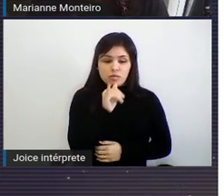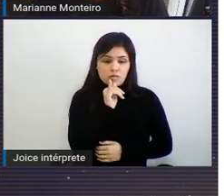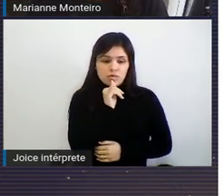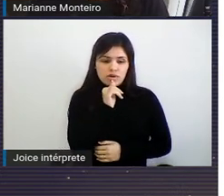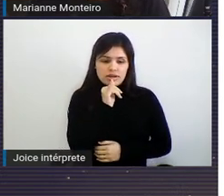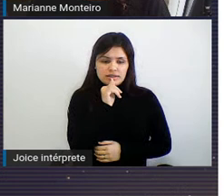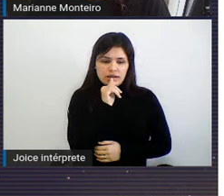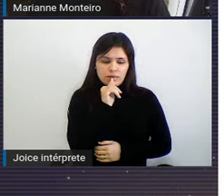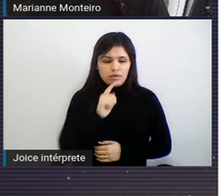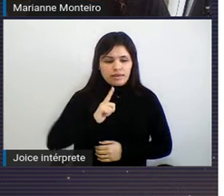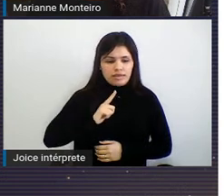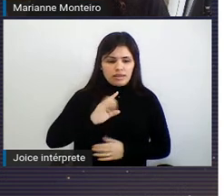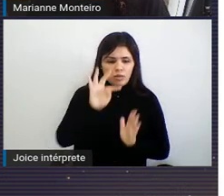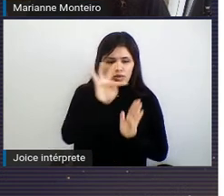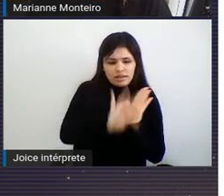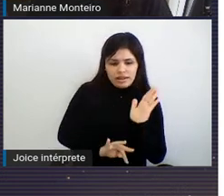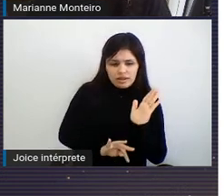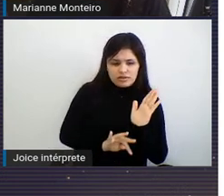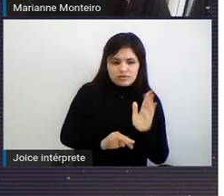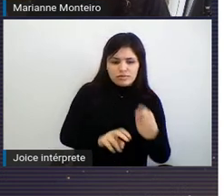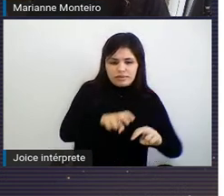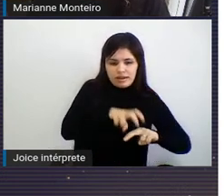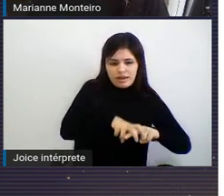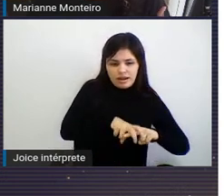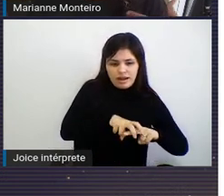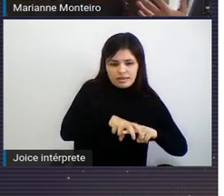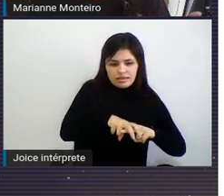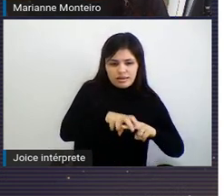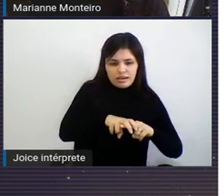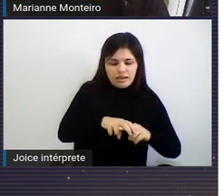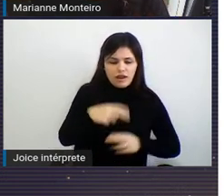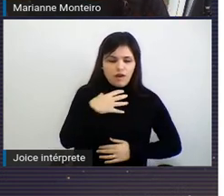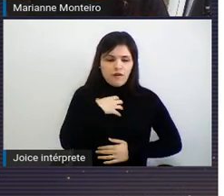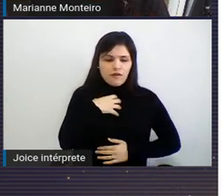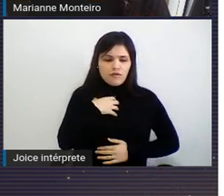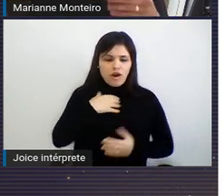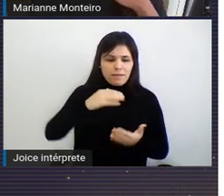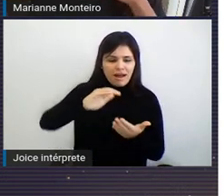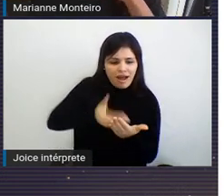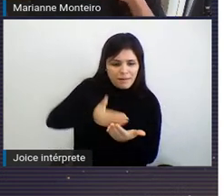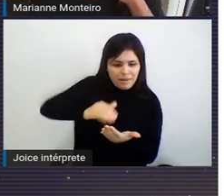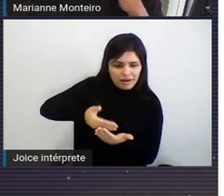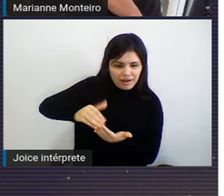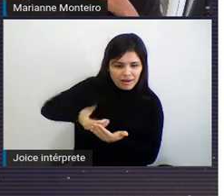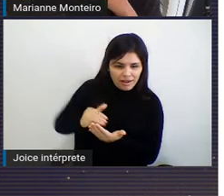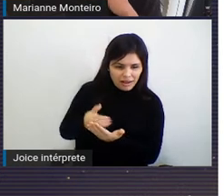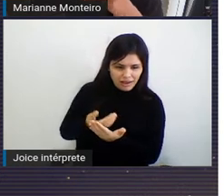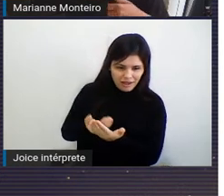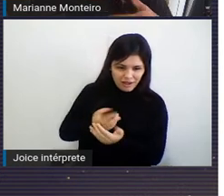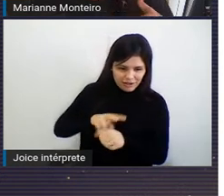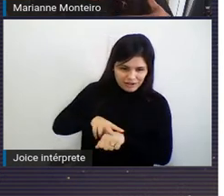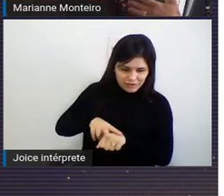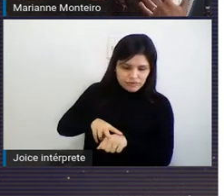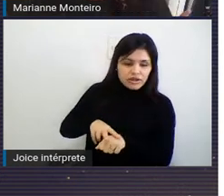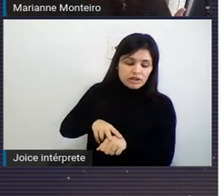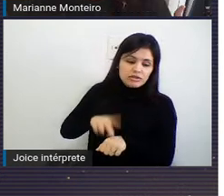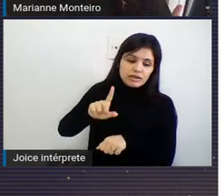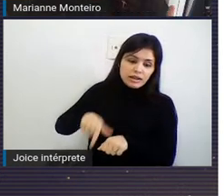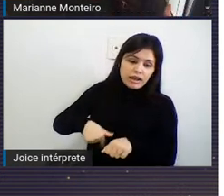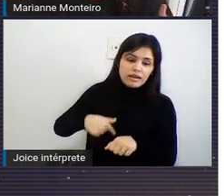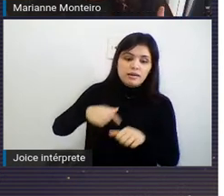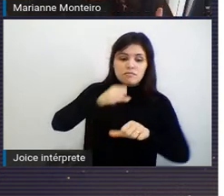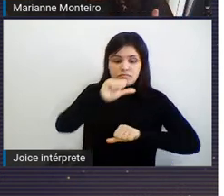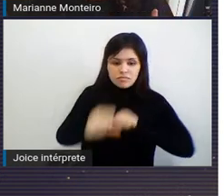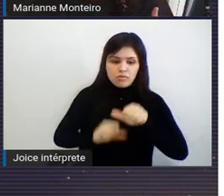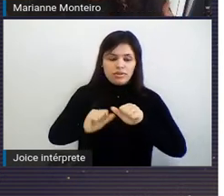por exemplo, uma cadeira em formato de abacate, e aí o modelo consegue gerar imagens que representam esse texto muito